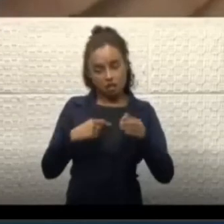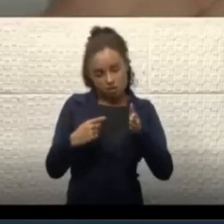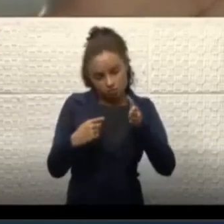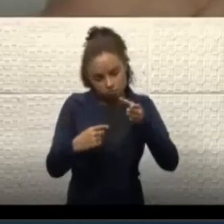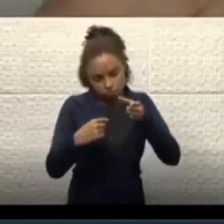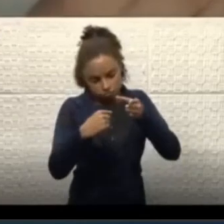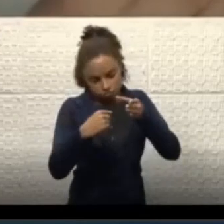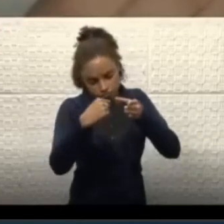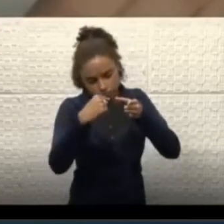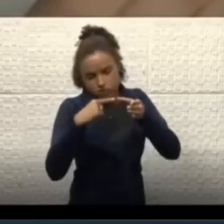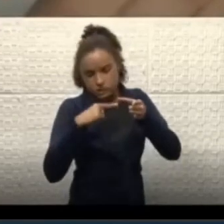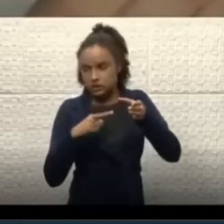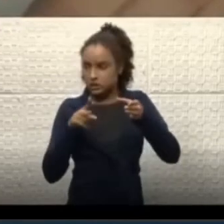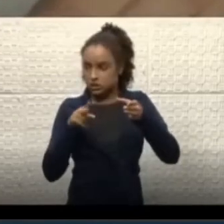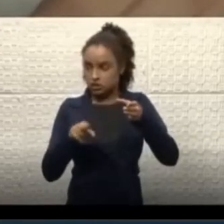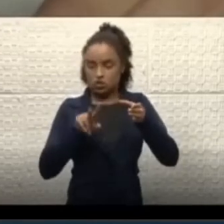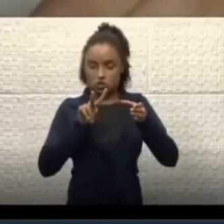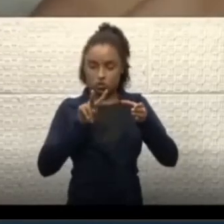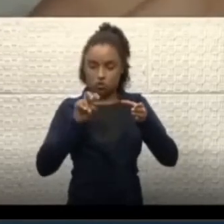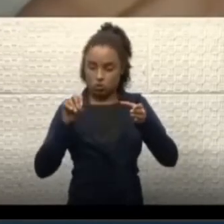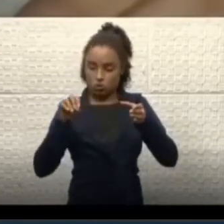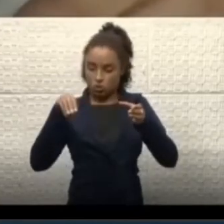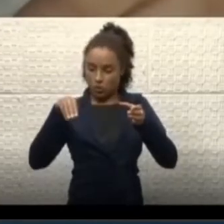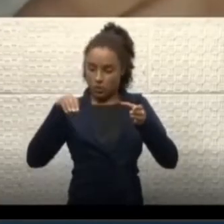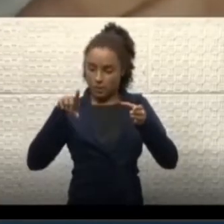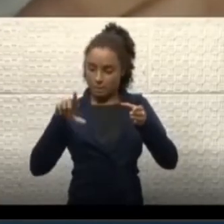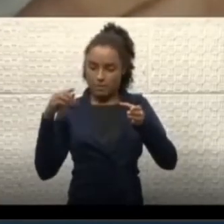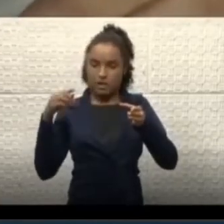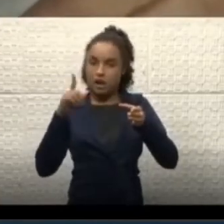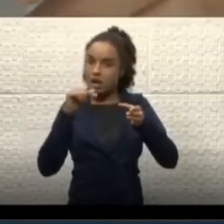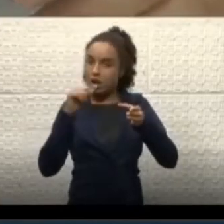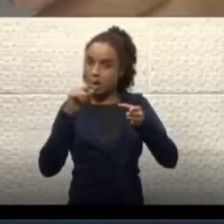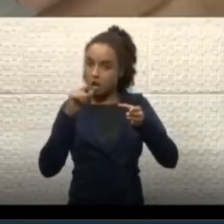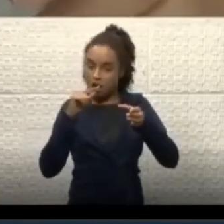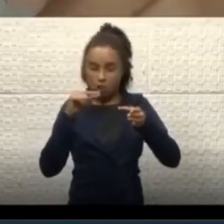medir exatamente ali os 200 ml de água